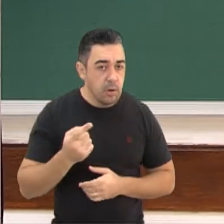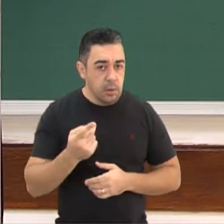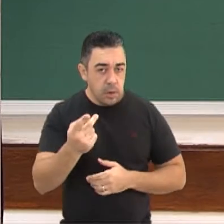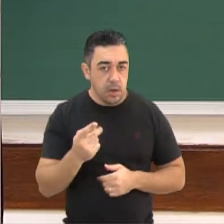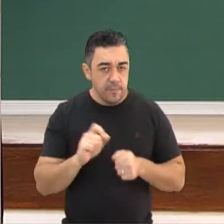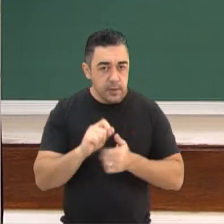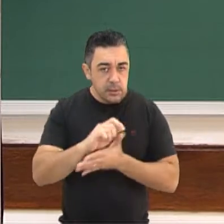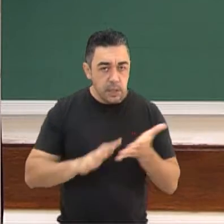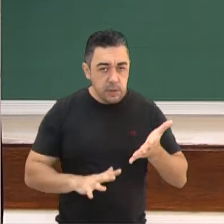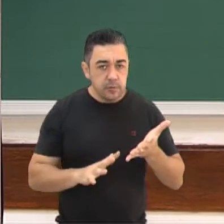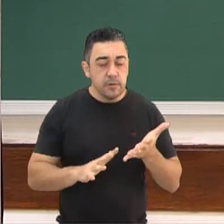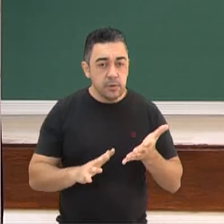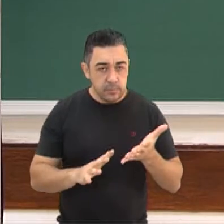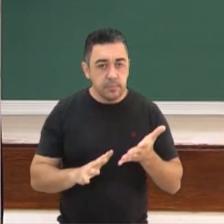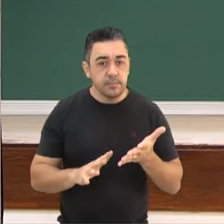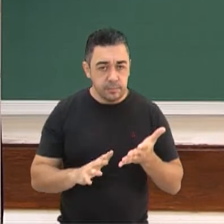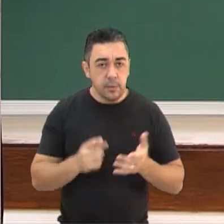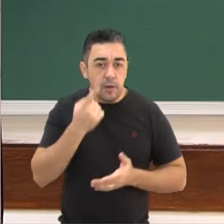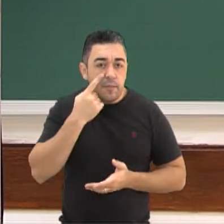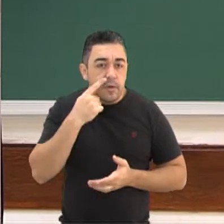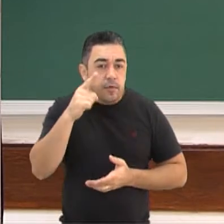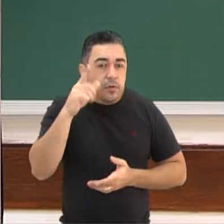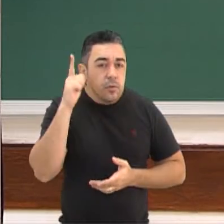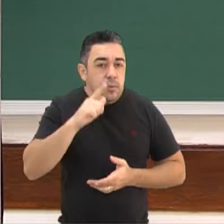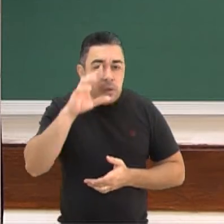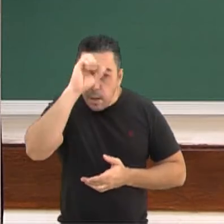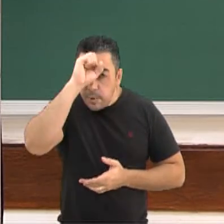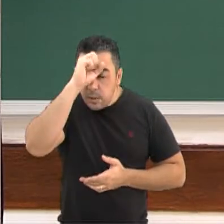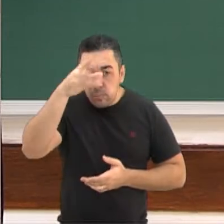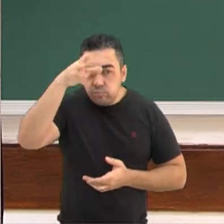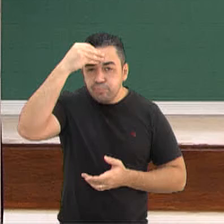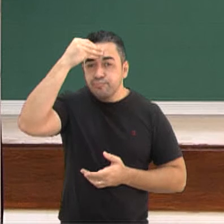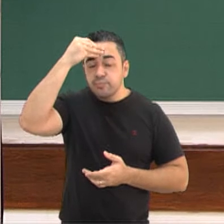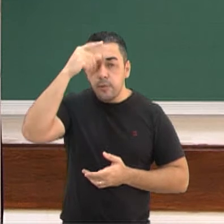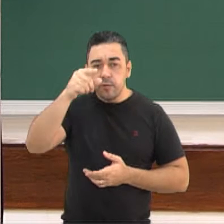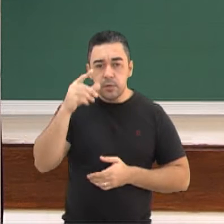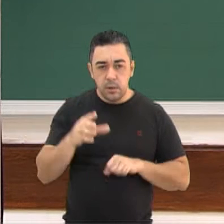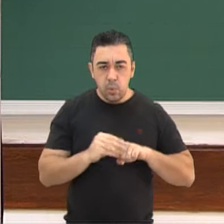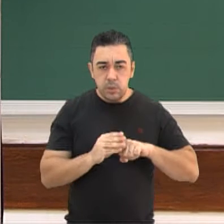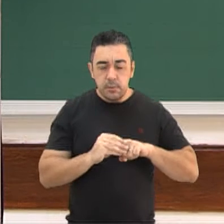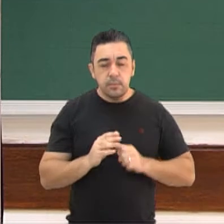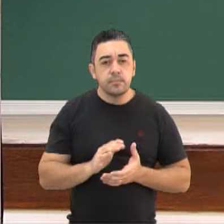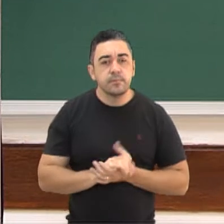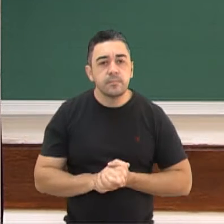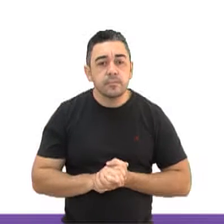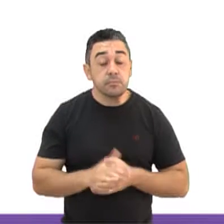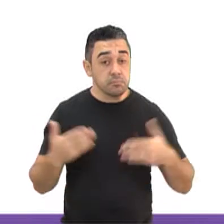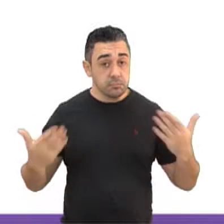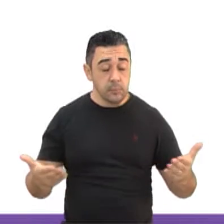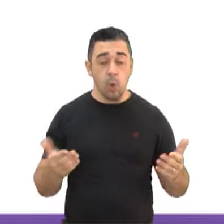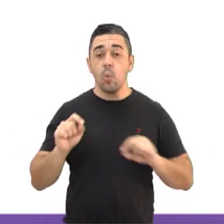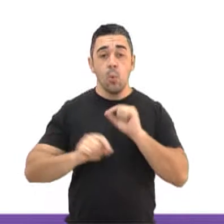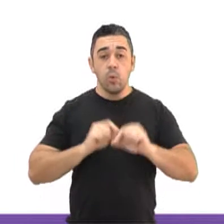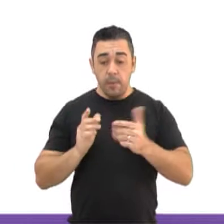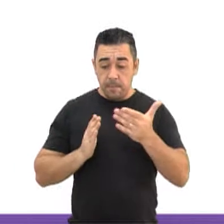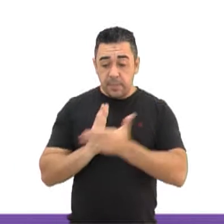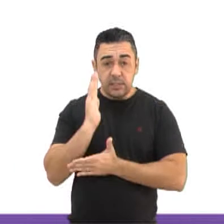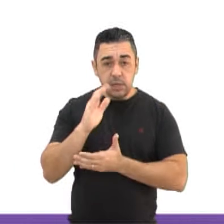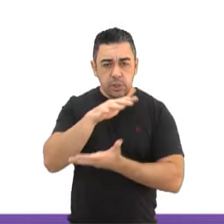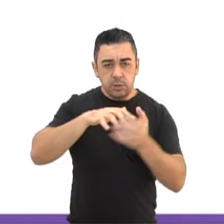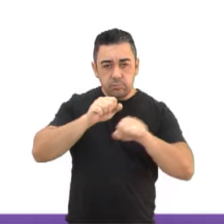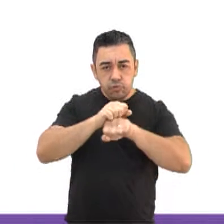vamos fazer uma atividade para ver o que você aprendeu, para fixar os conhecimentos. Vamos lá. Então, os ritos de passagem